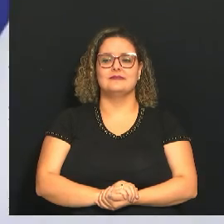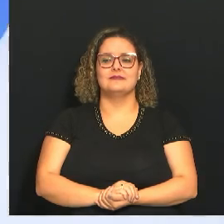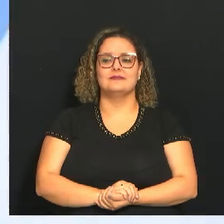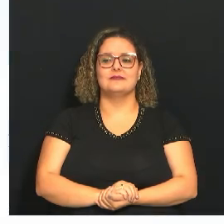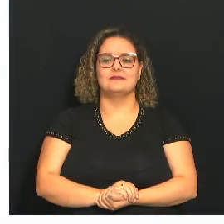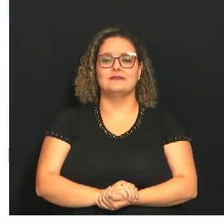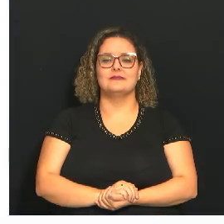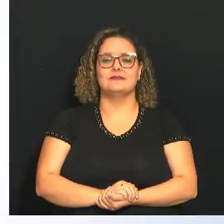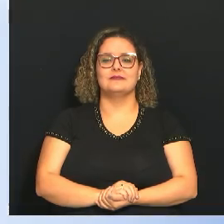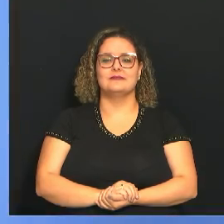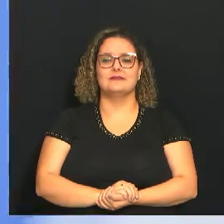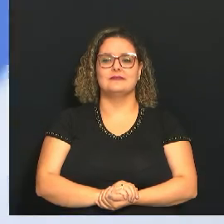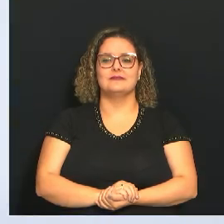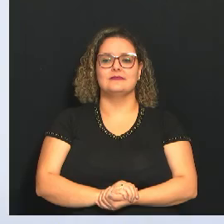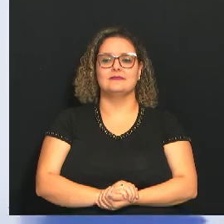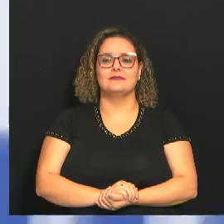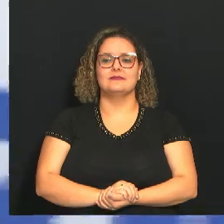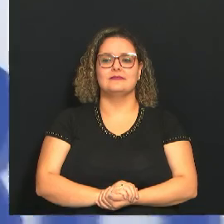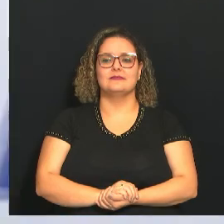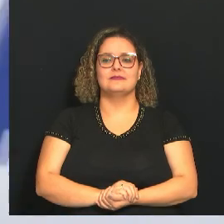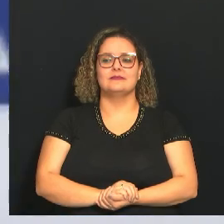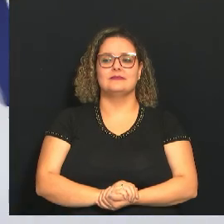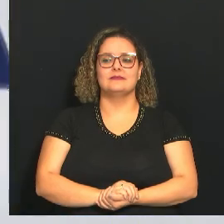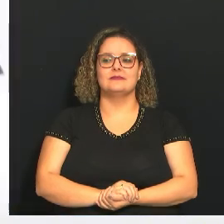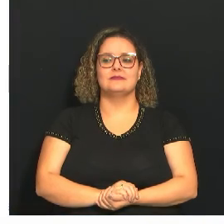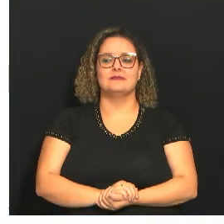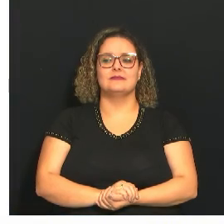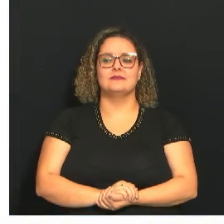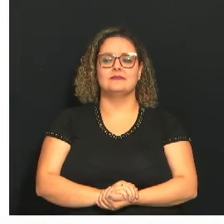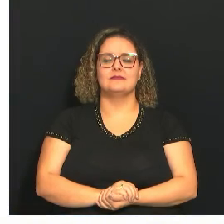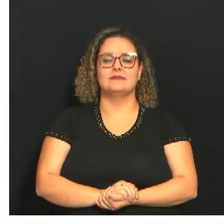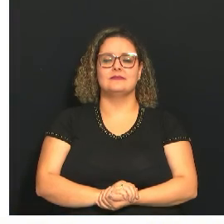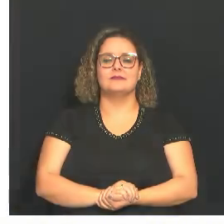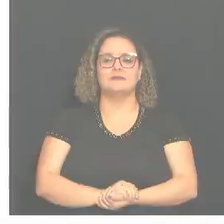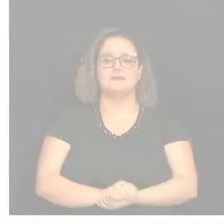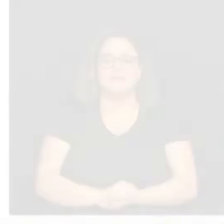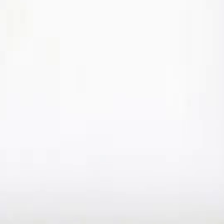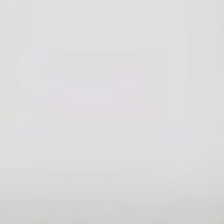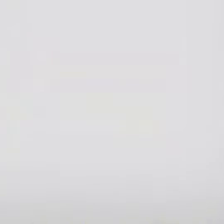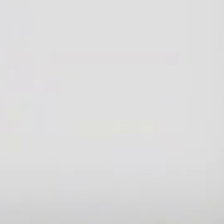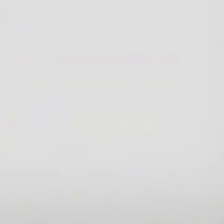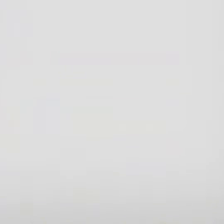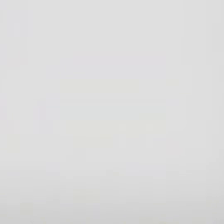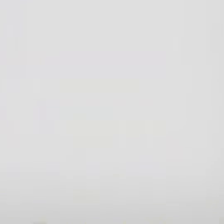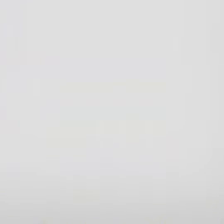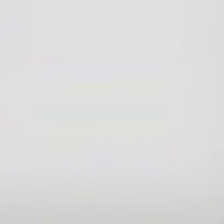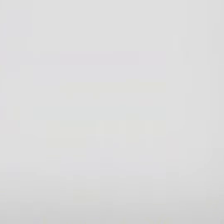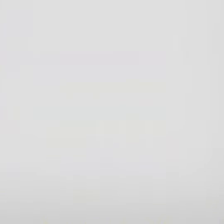TV Câmara, Campinas.